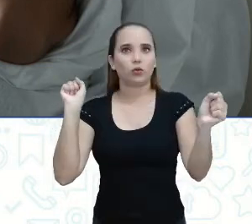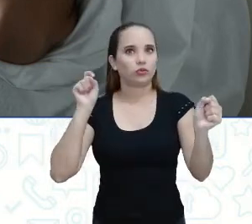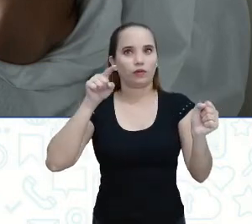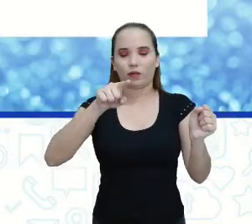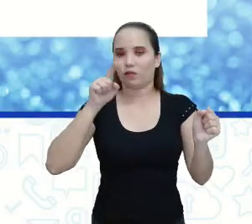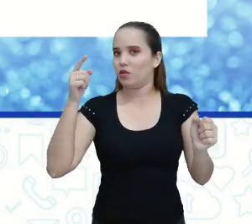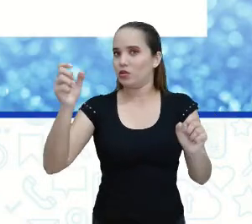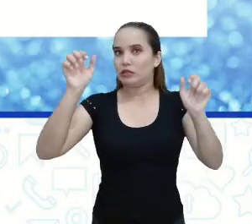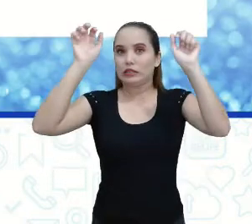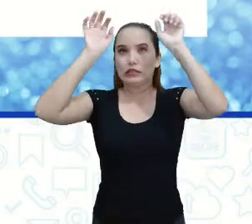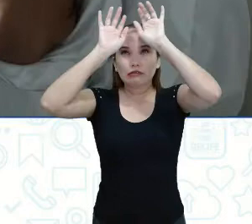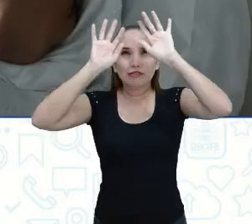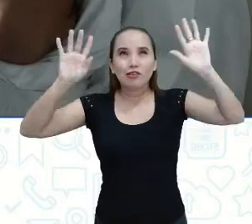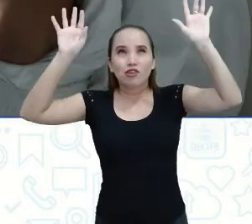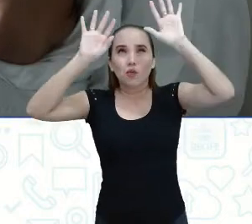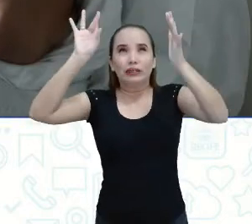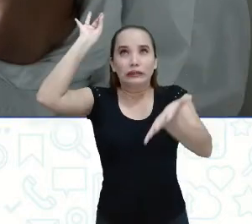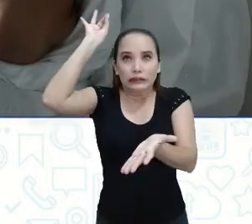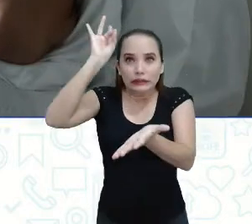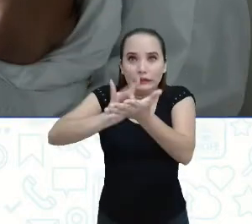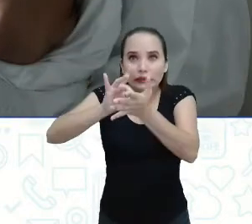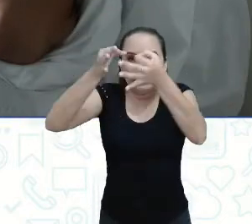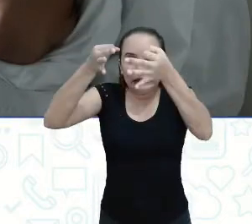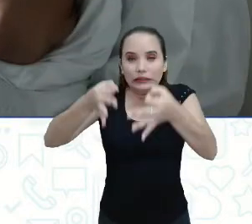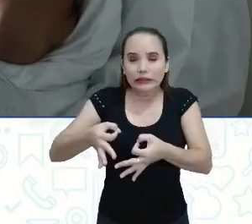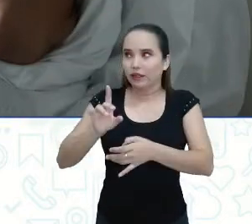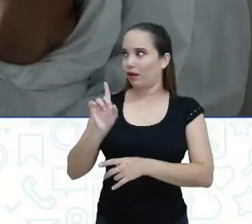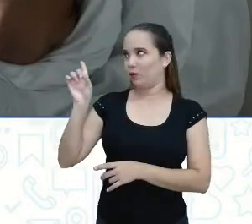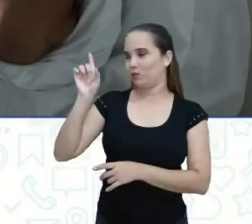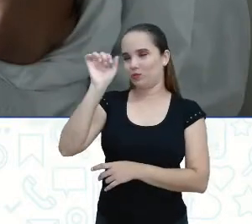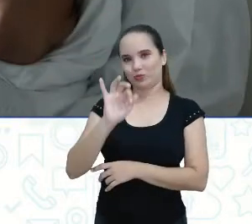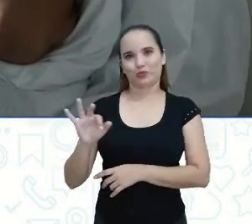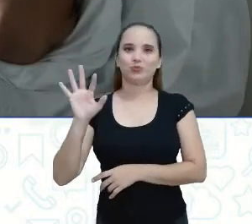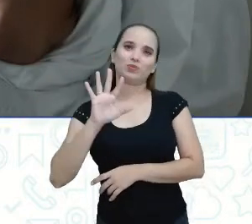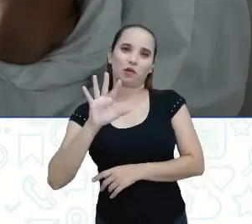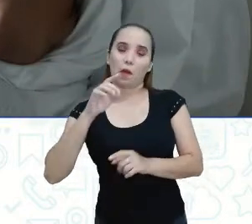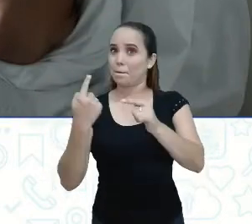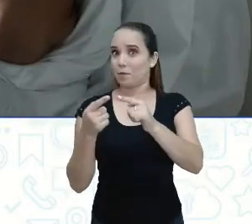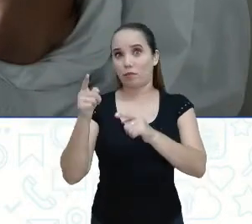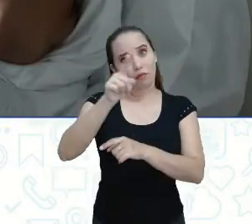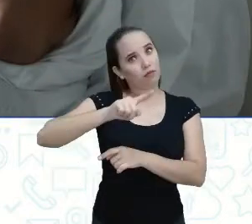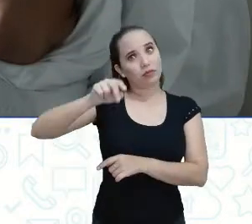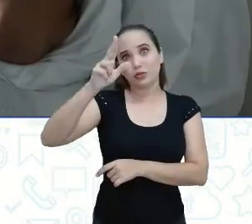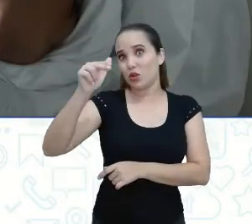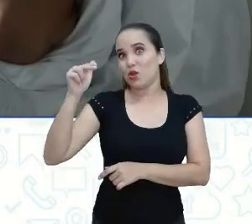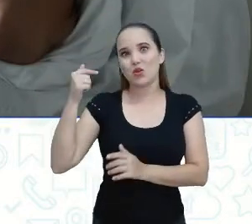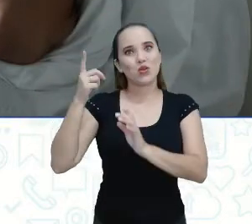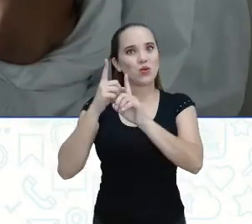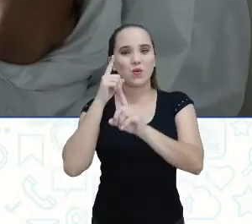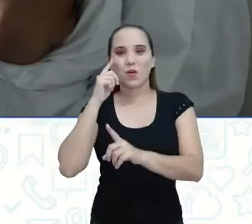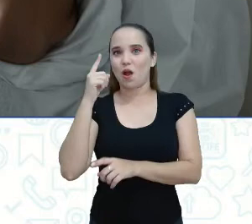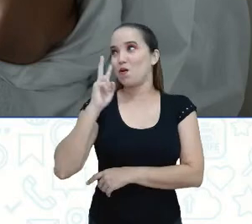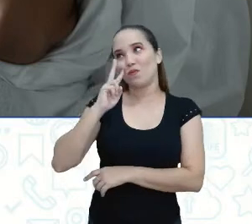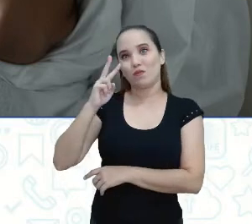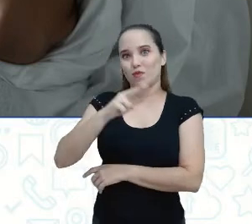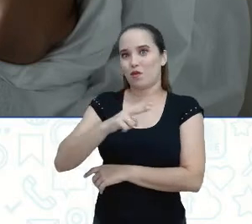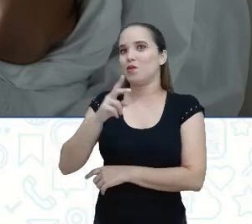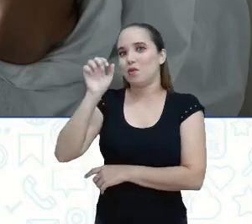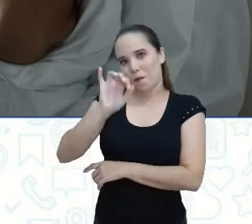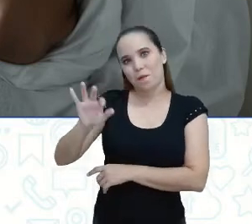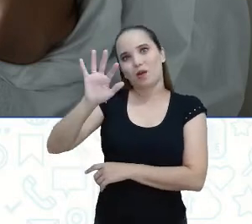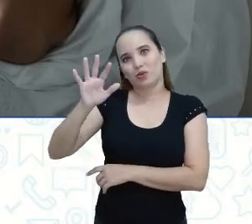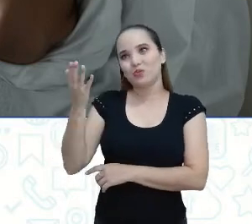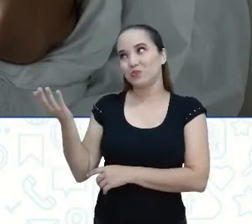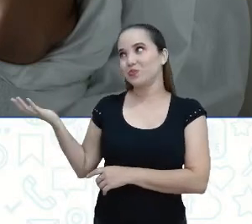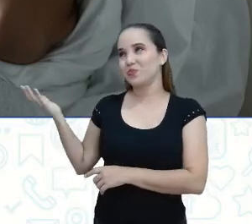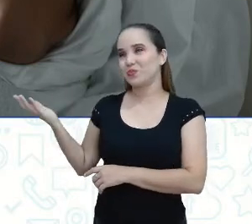porque vocês não têm acesso vocês não tiveram acesso a elas previamente. Mas, claro